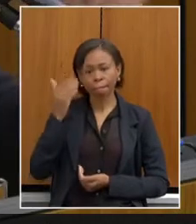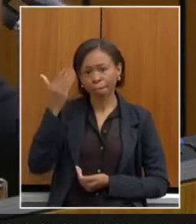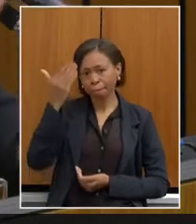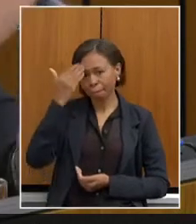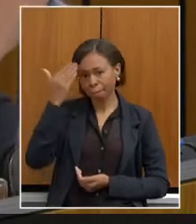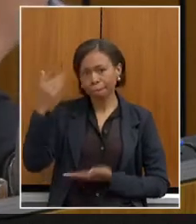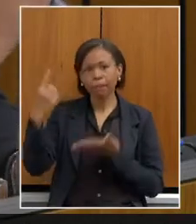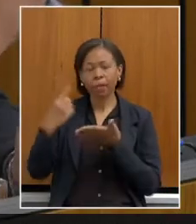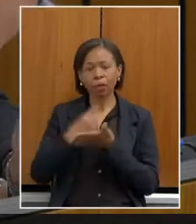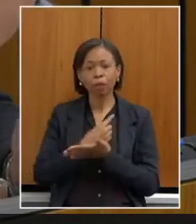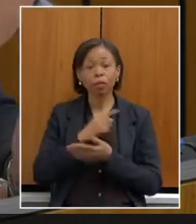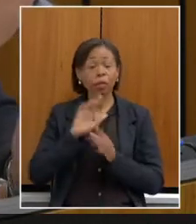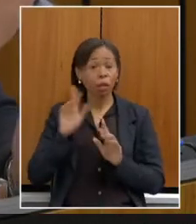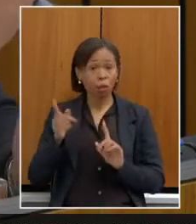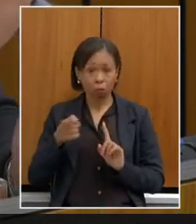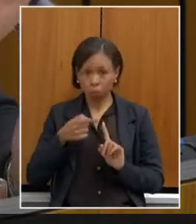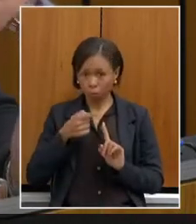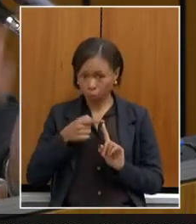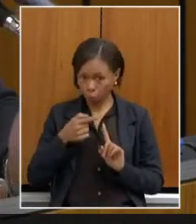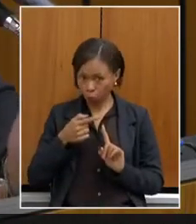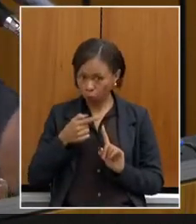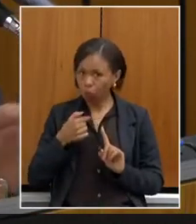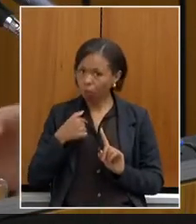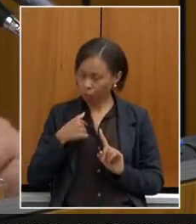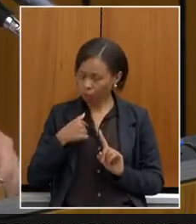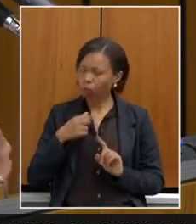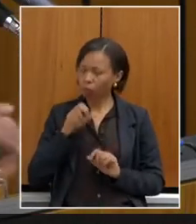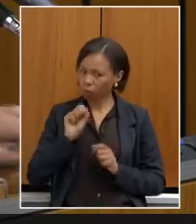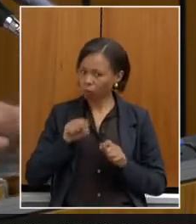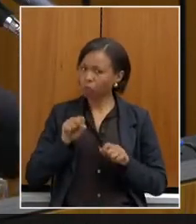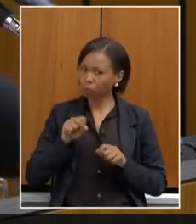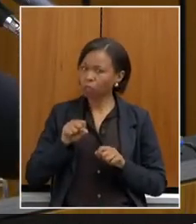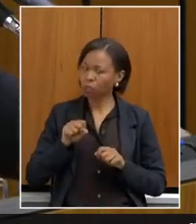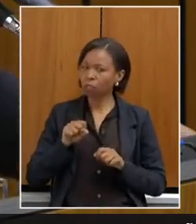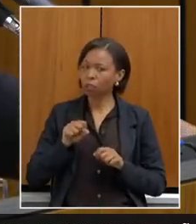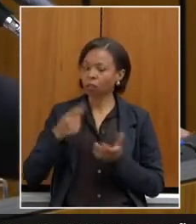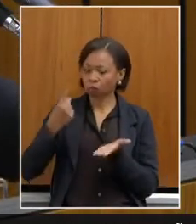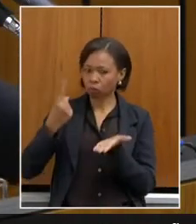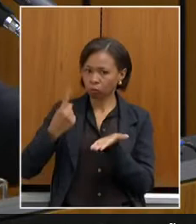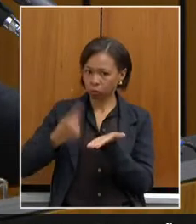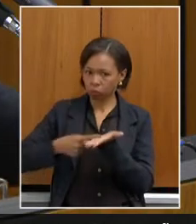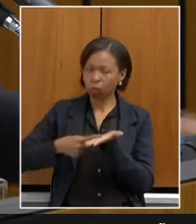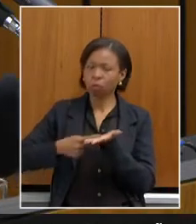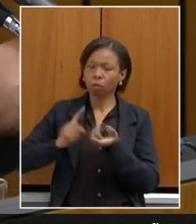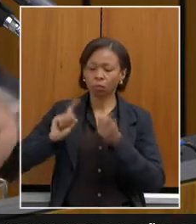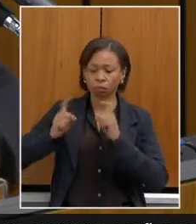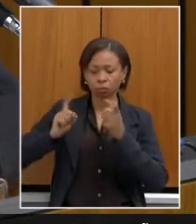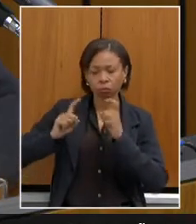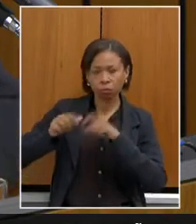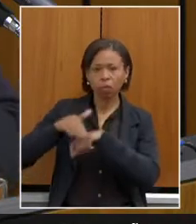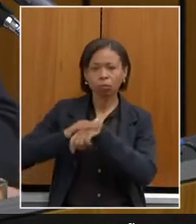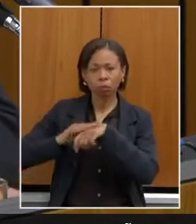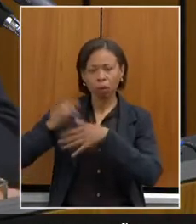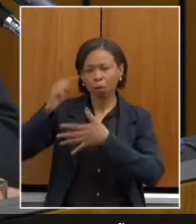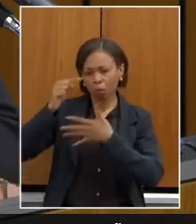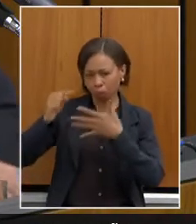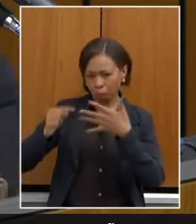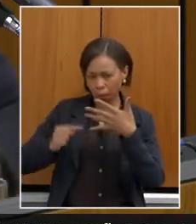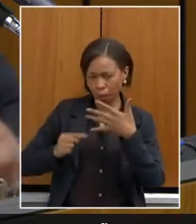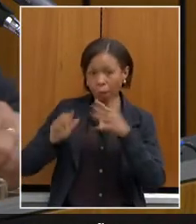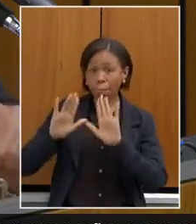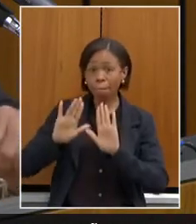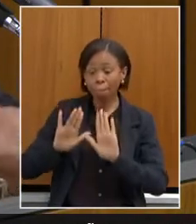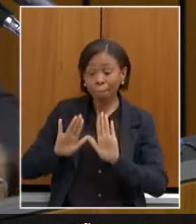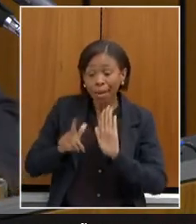ponto claro estou à disposição e já vamos agendar essa reunião para discutir esses pontos mas consigo